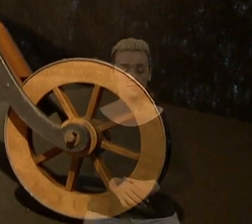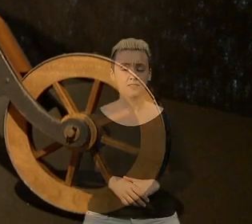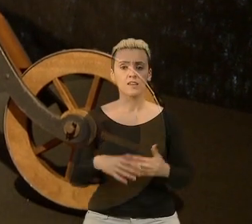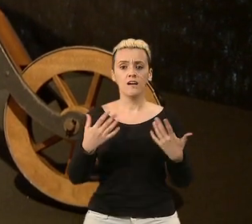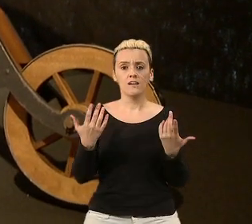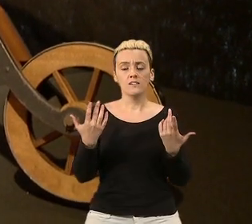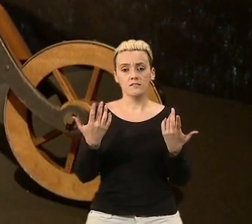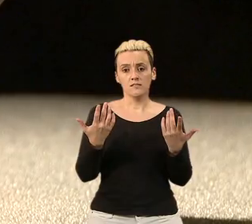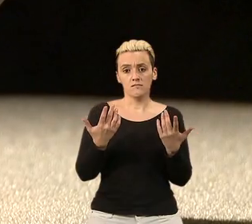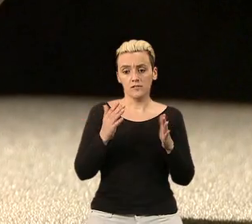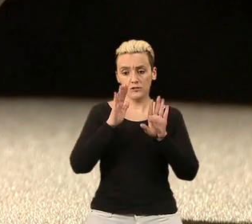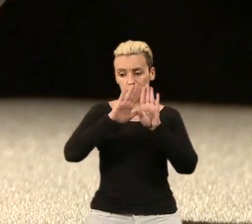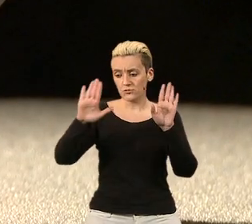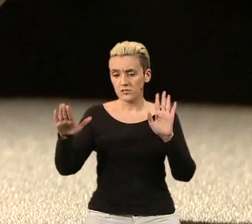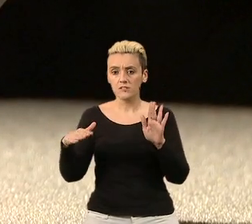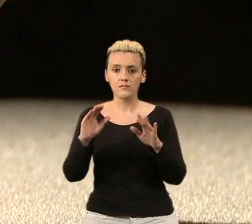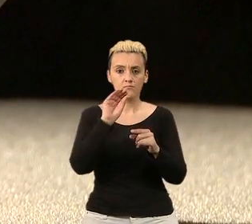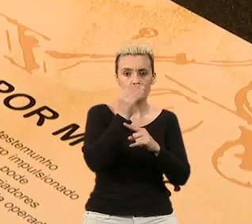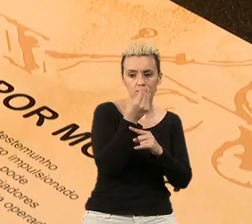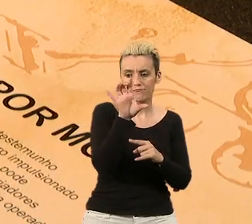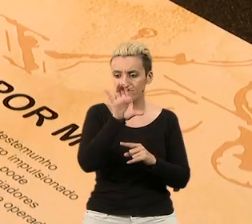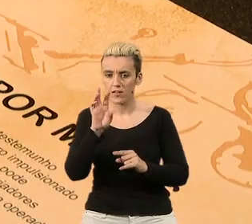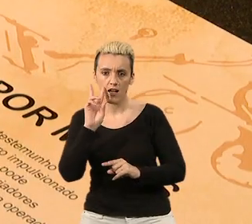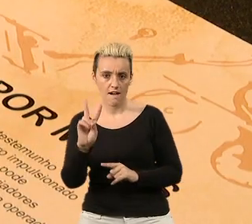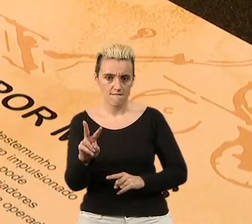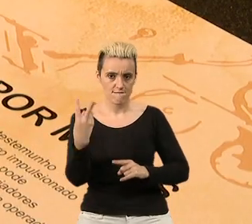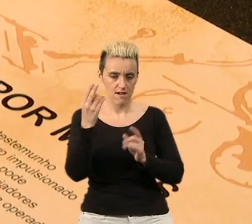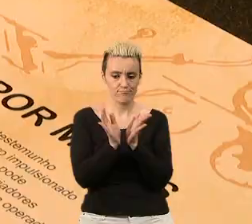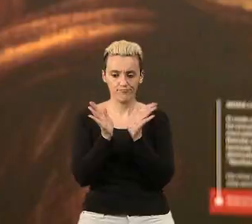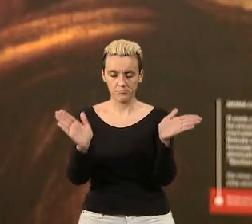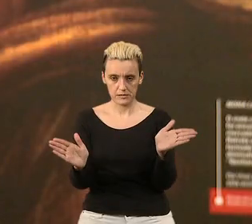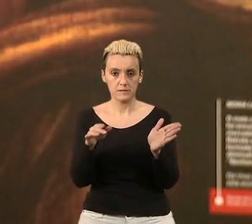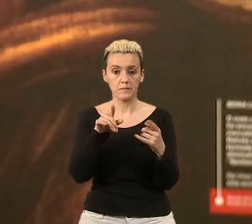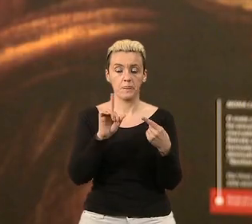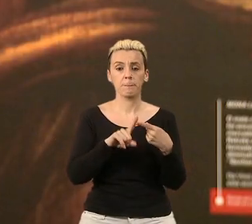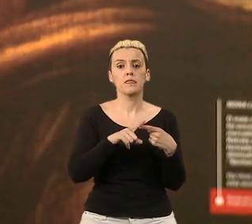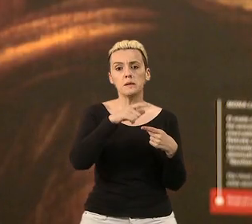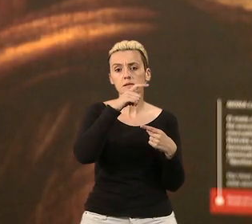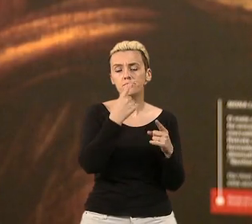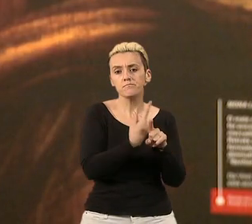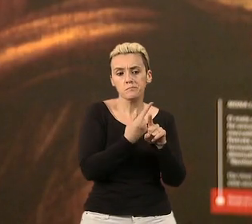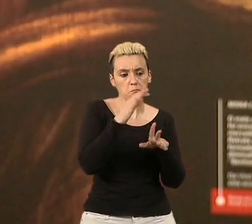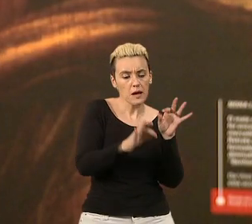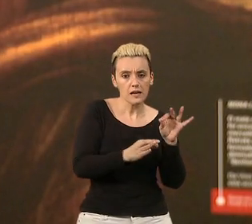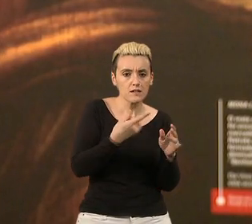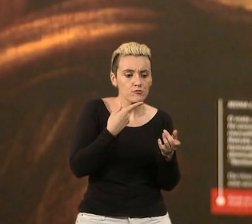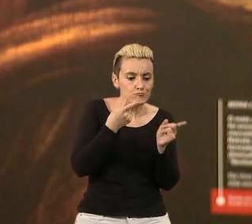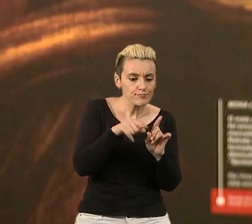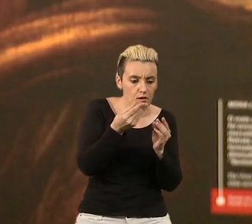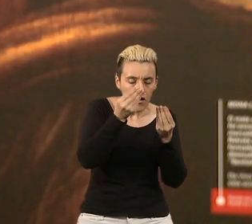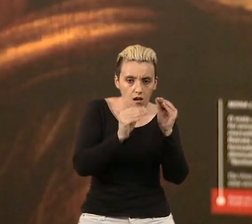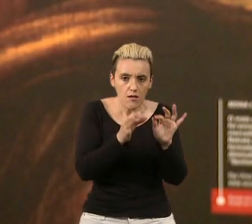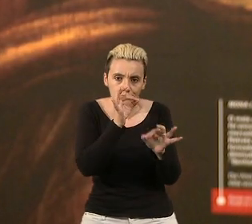Podemos encontrar dois tipos de objetos, uma coleção de 12 reconstruções de máquinas